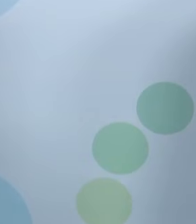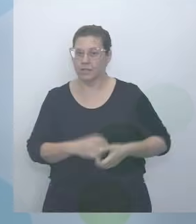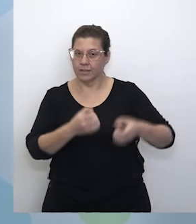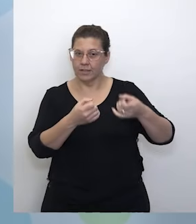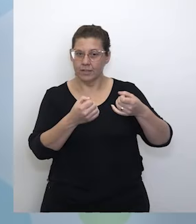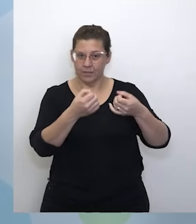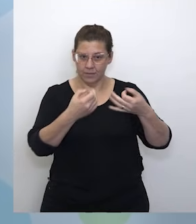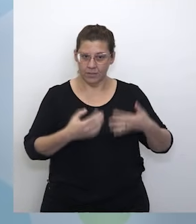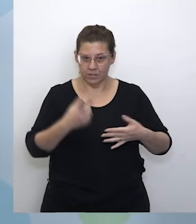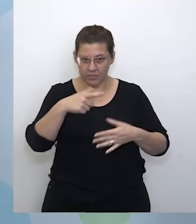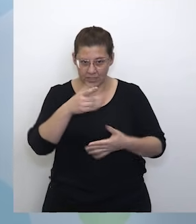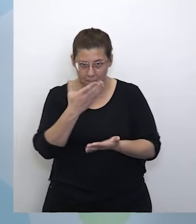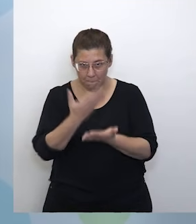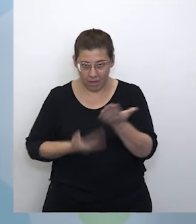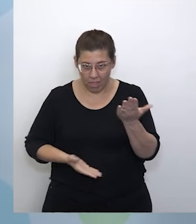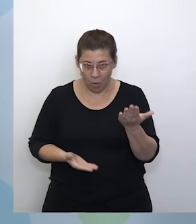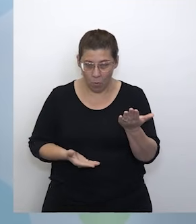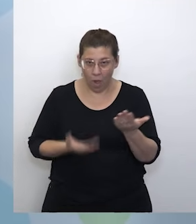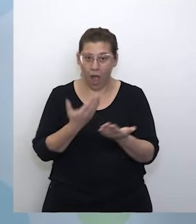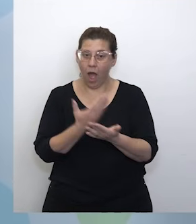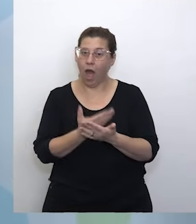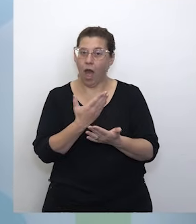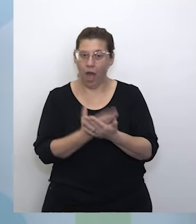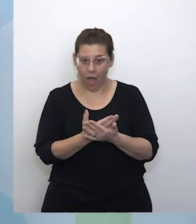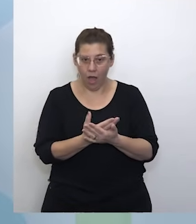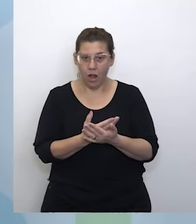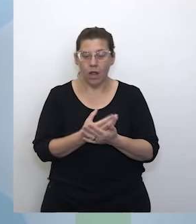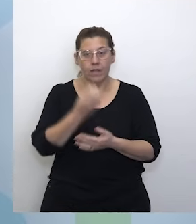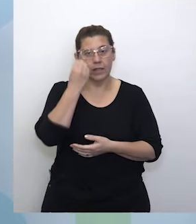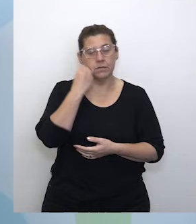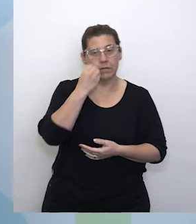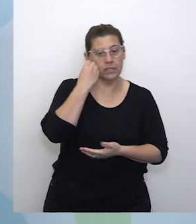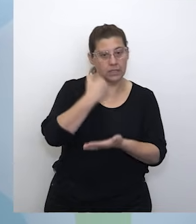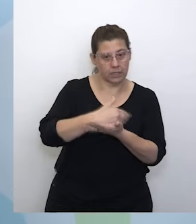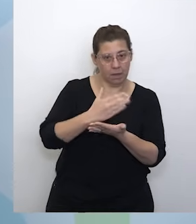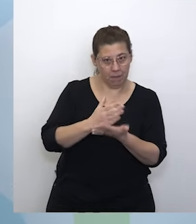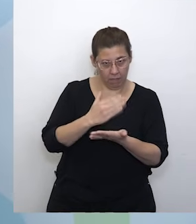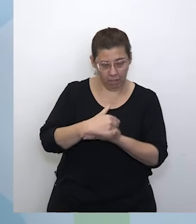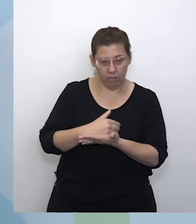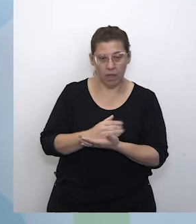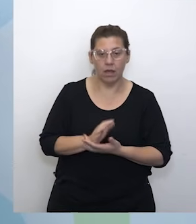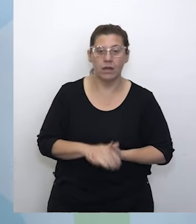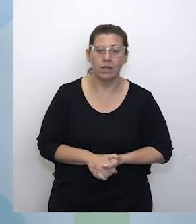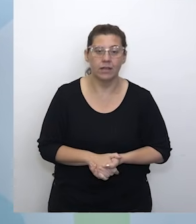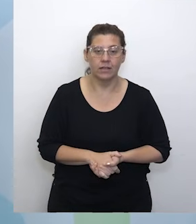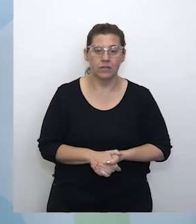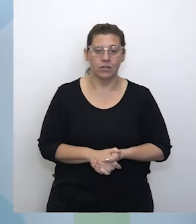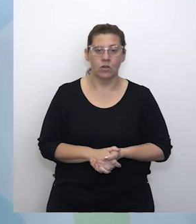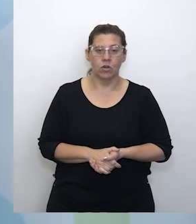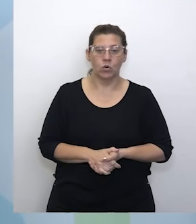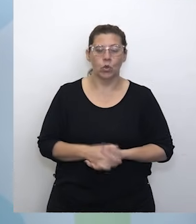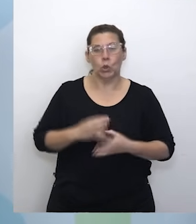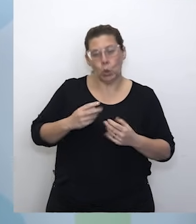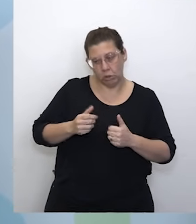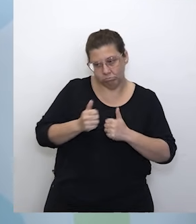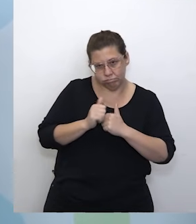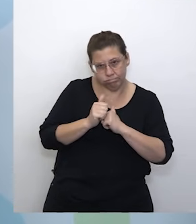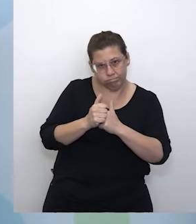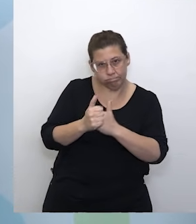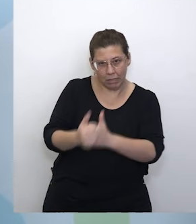Comentando aí, se você perdeu essa aula aí que a gente fez aqui, a experiência da batata, na verdade o Edjoel fez e fez todo um